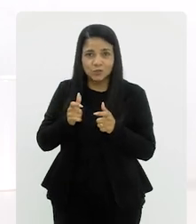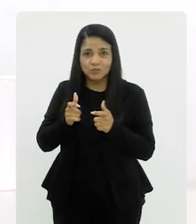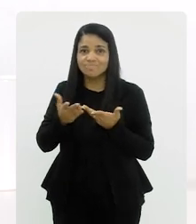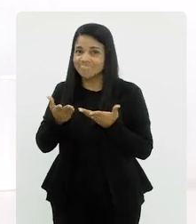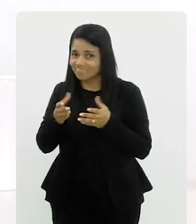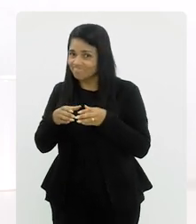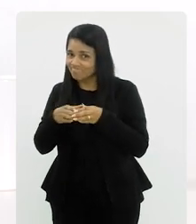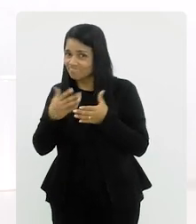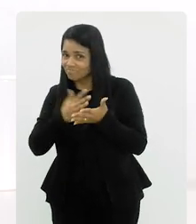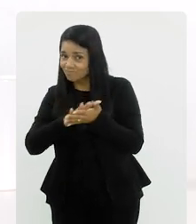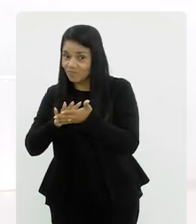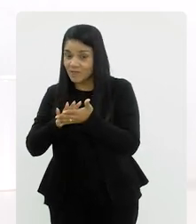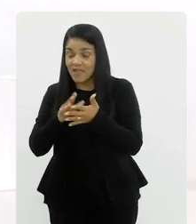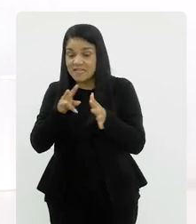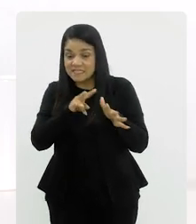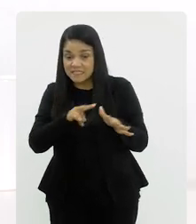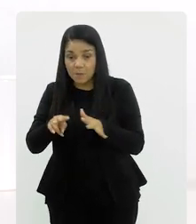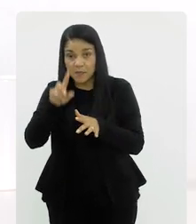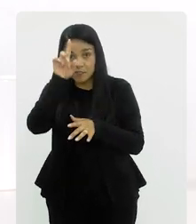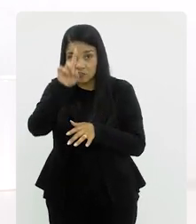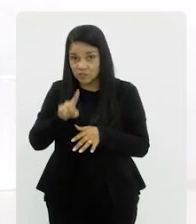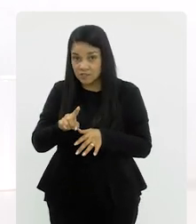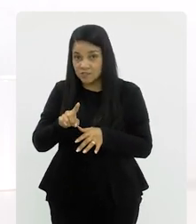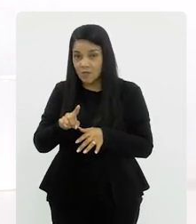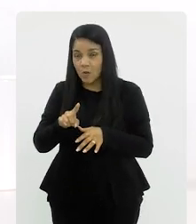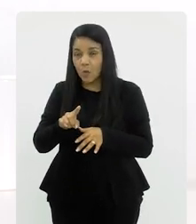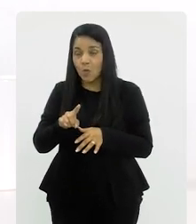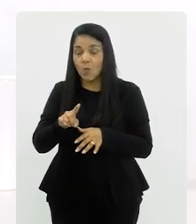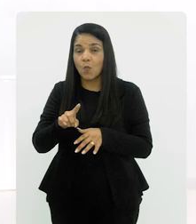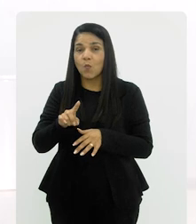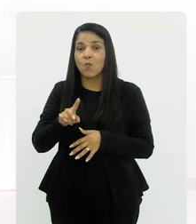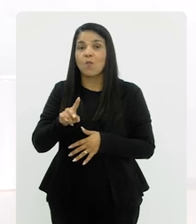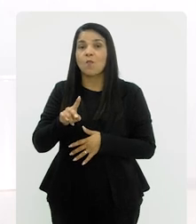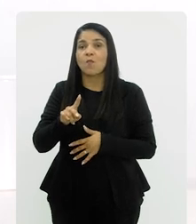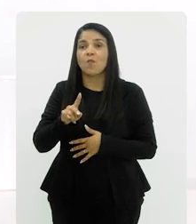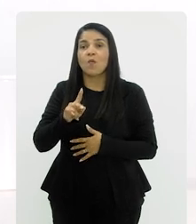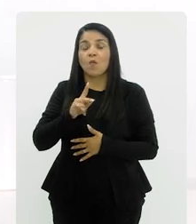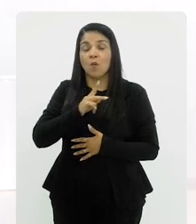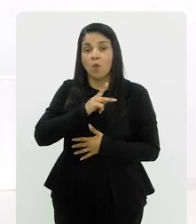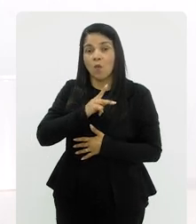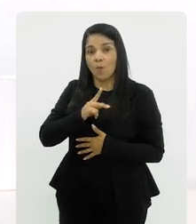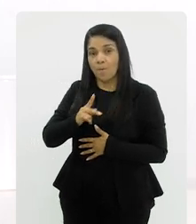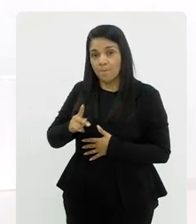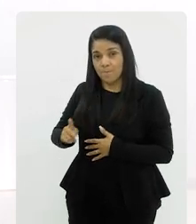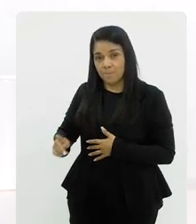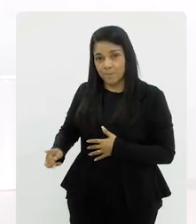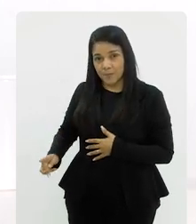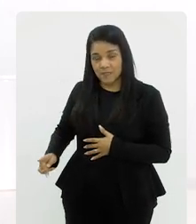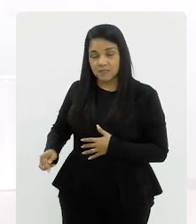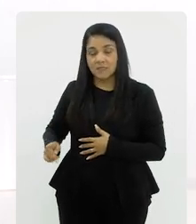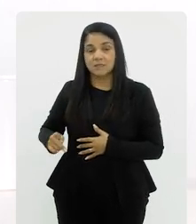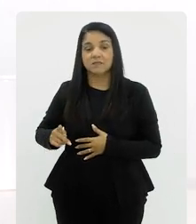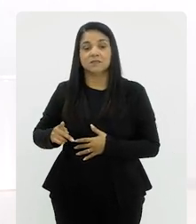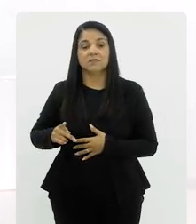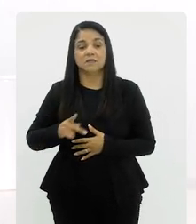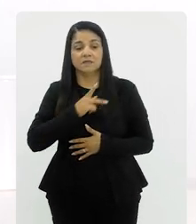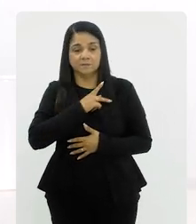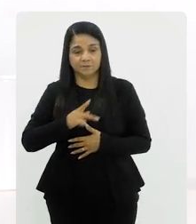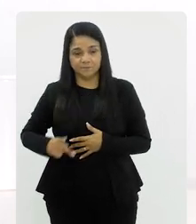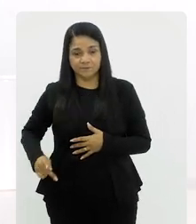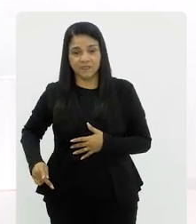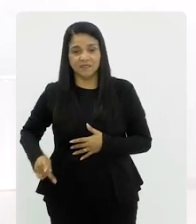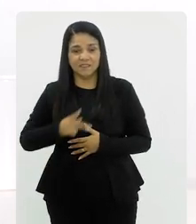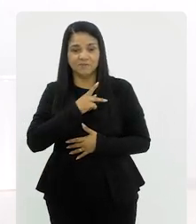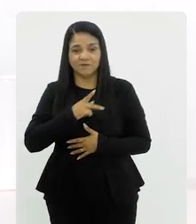ir. Mas na semana que eu iria ter reunião com a direção, o presidente o Manteiga, o presidente da Nenê